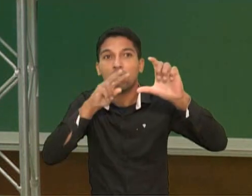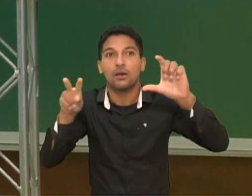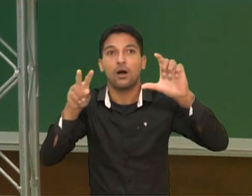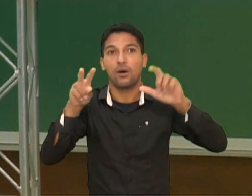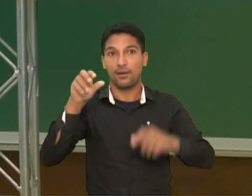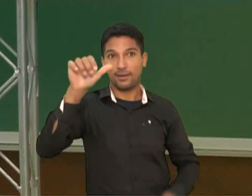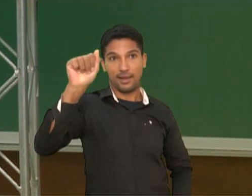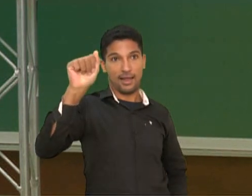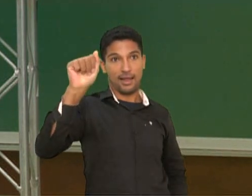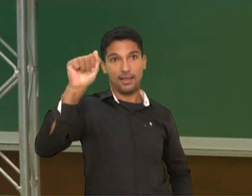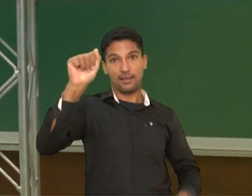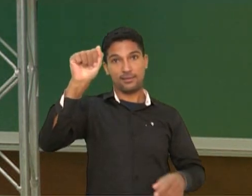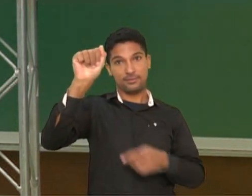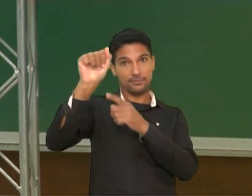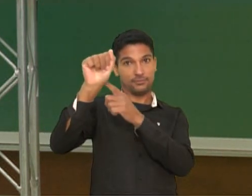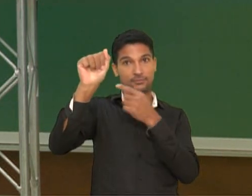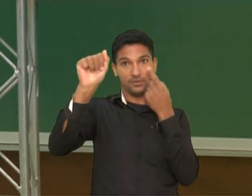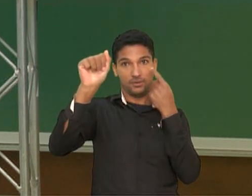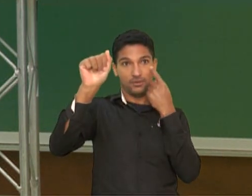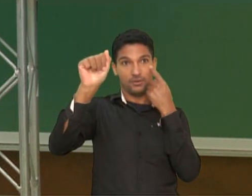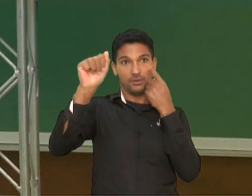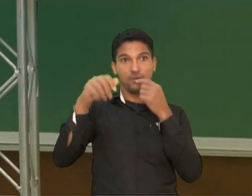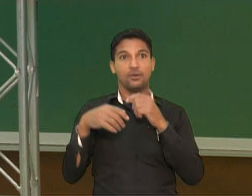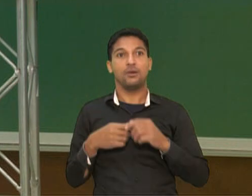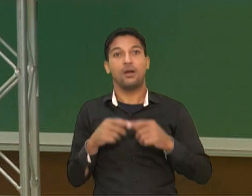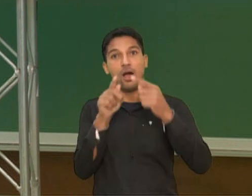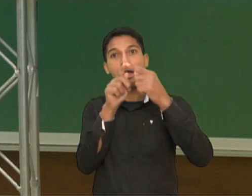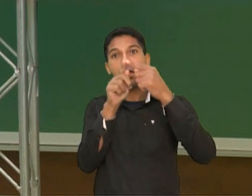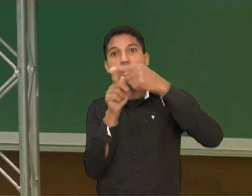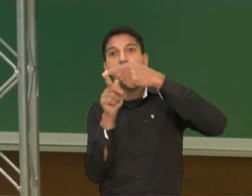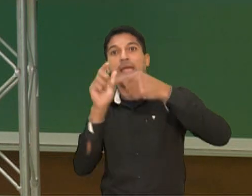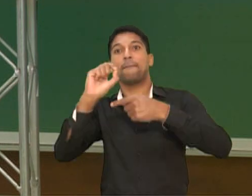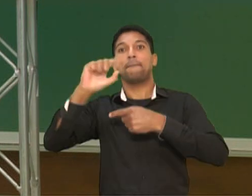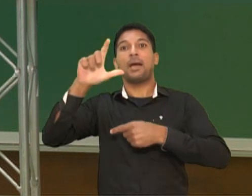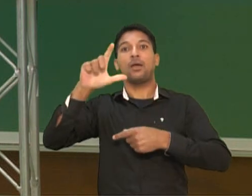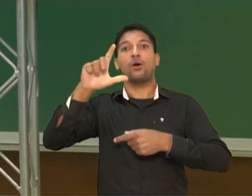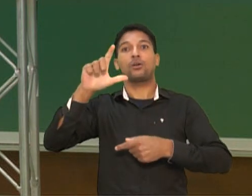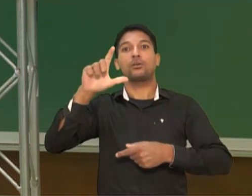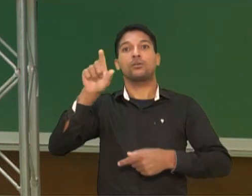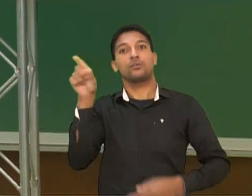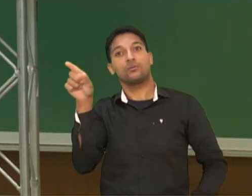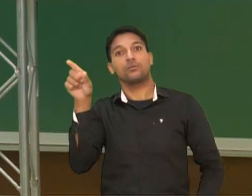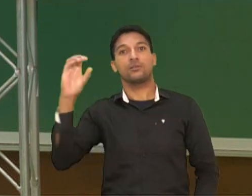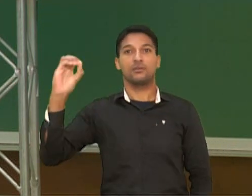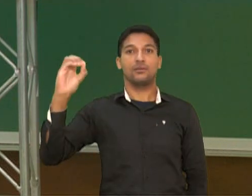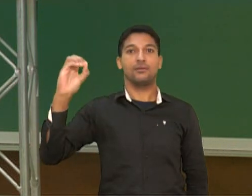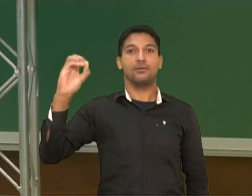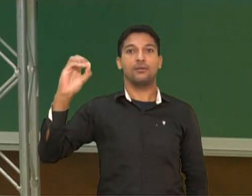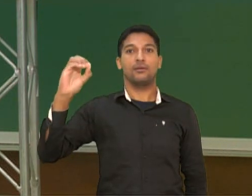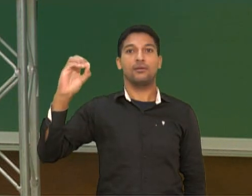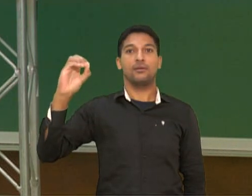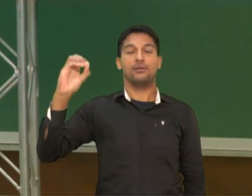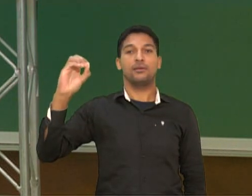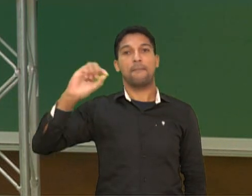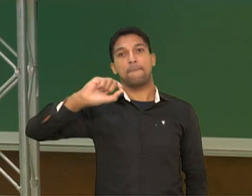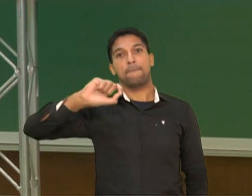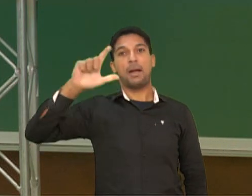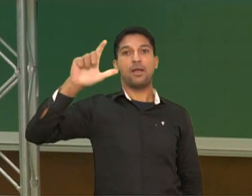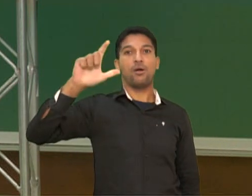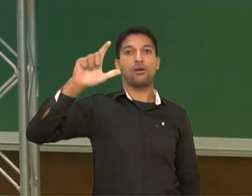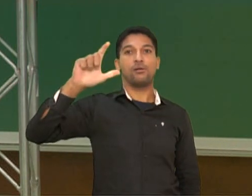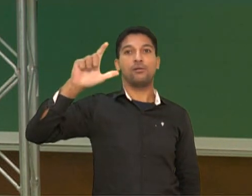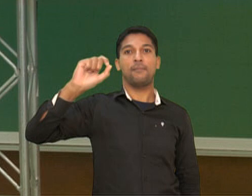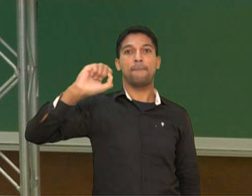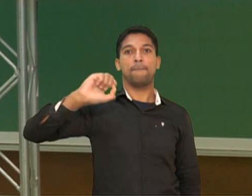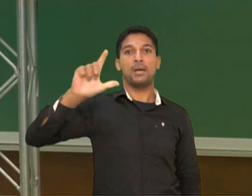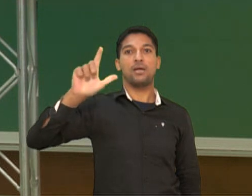que é o A? O coeficiente que está na frente do x² é maior do que zero. Ali eu já usei o símbolo maior do que zero. Você pode escrever também no seu caderno